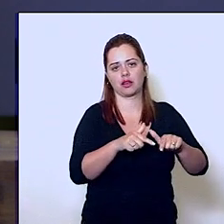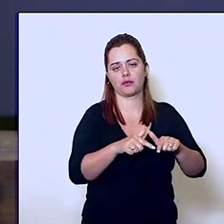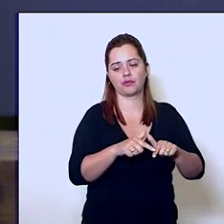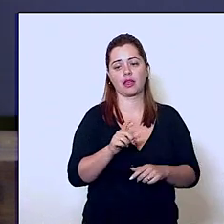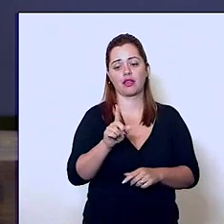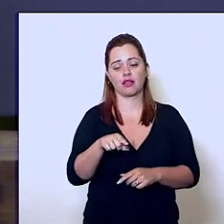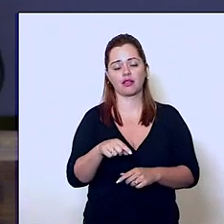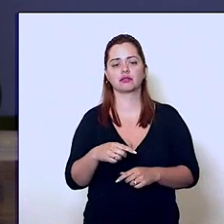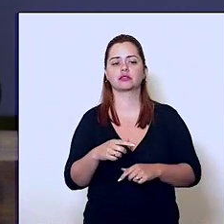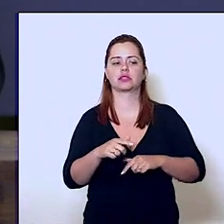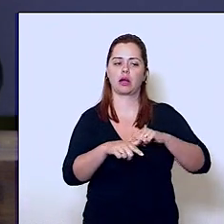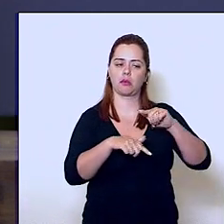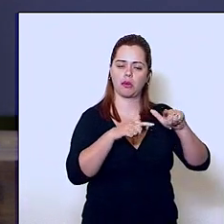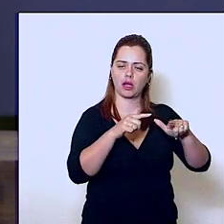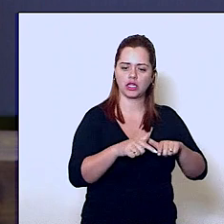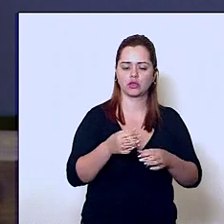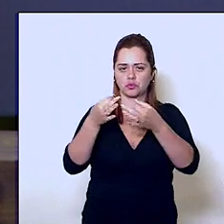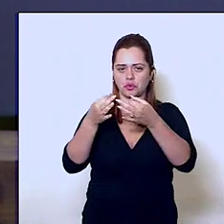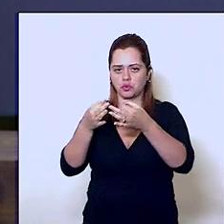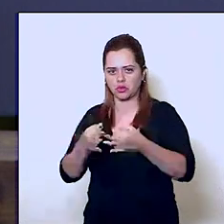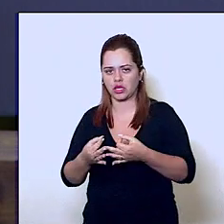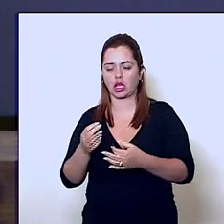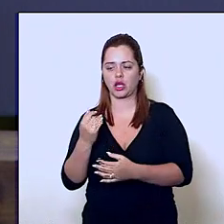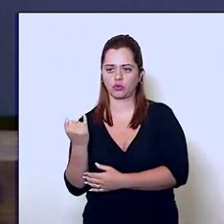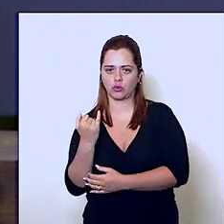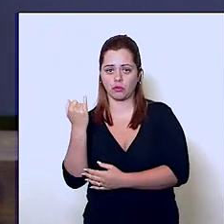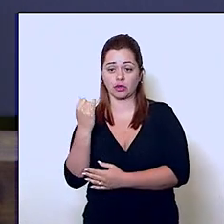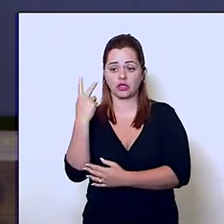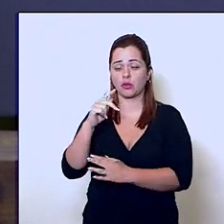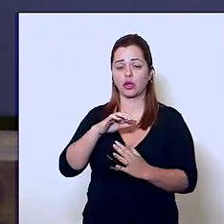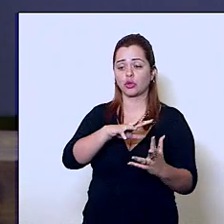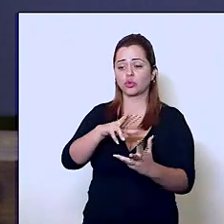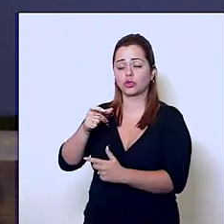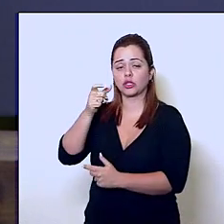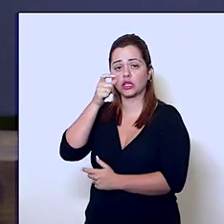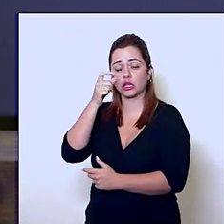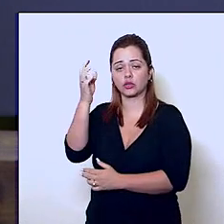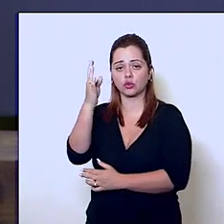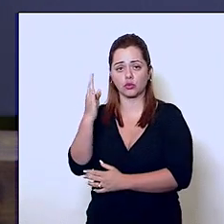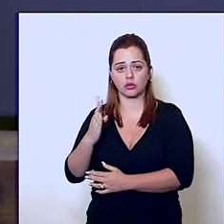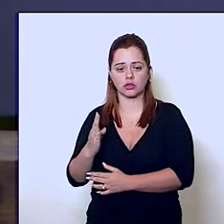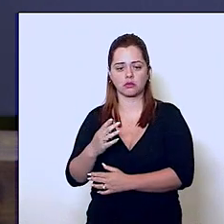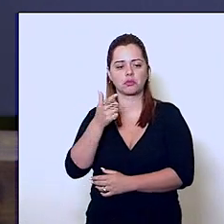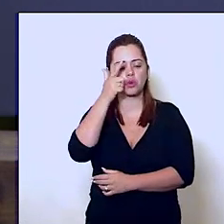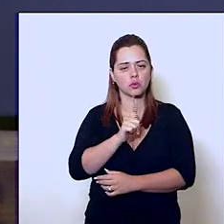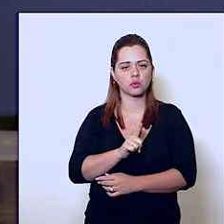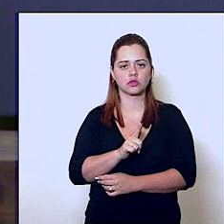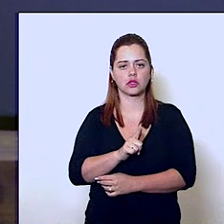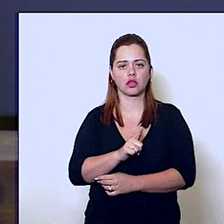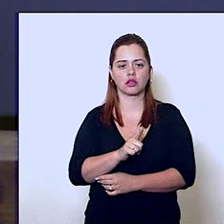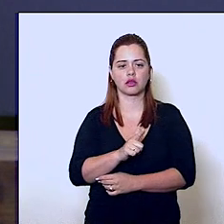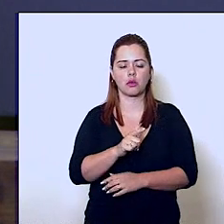cruciais, né, para todo o interesse do nosso país, ele conseguiria, de maneira sublime,